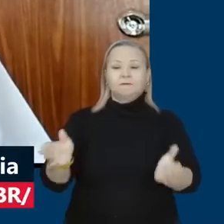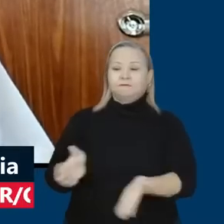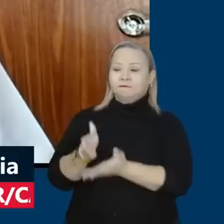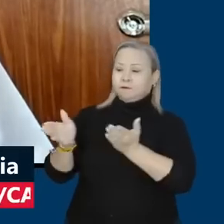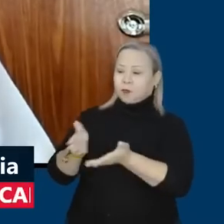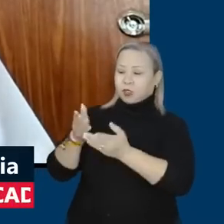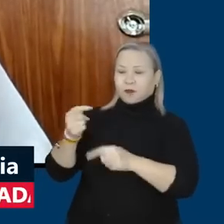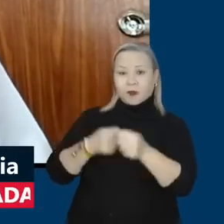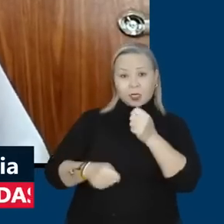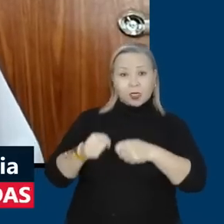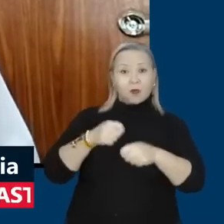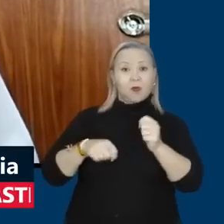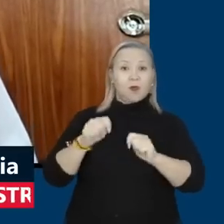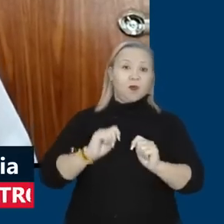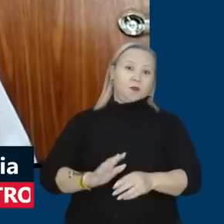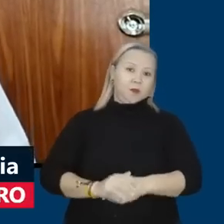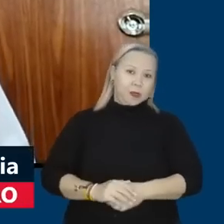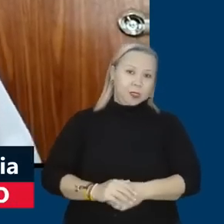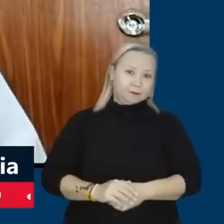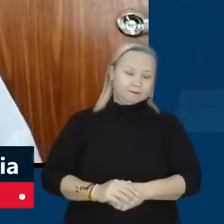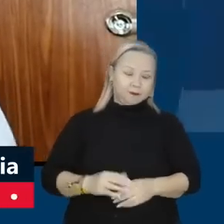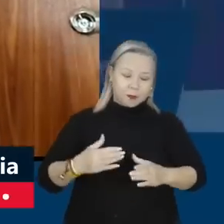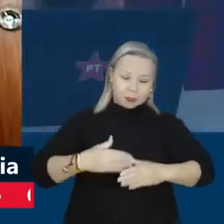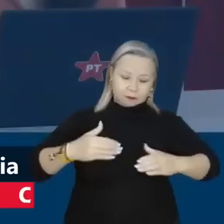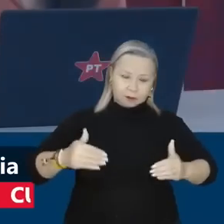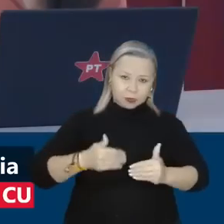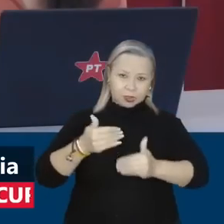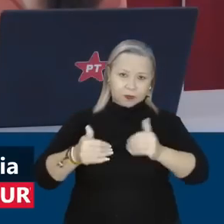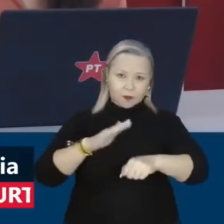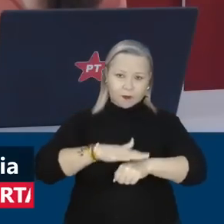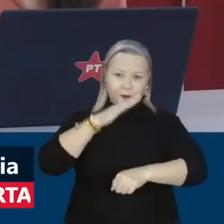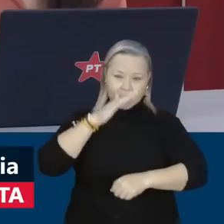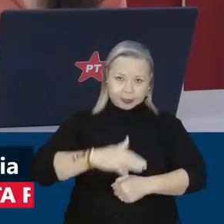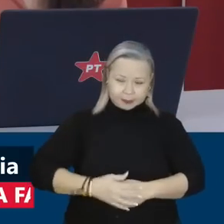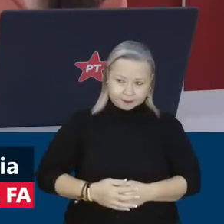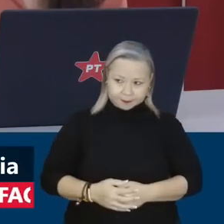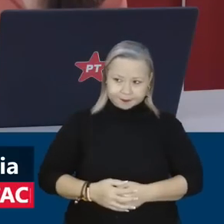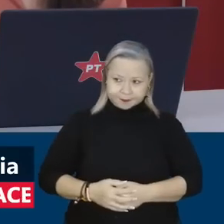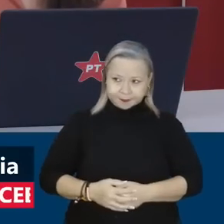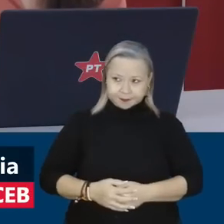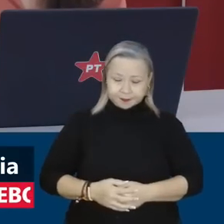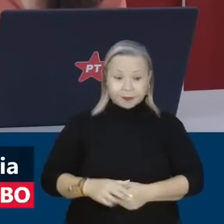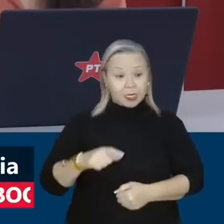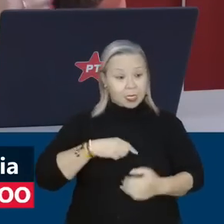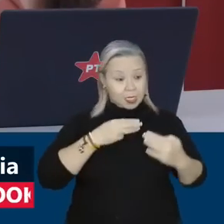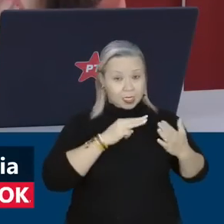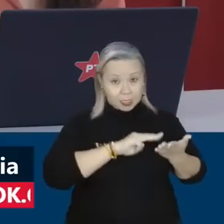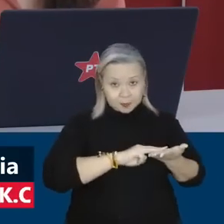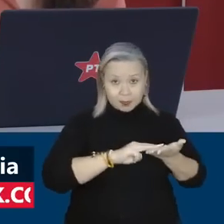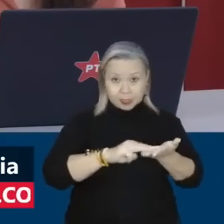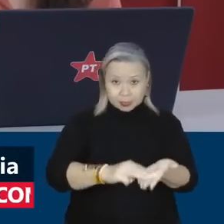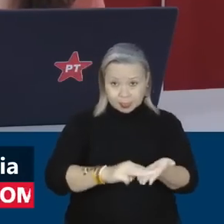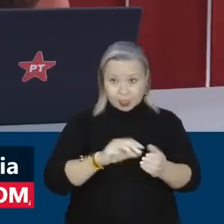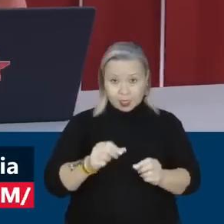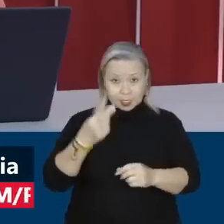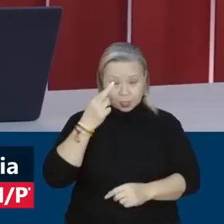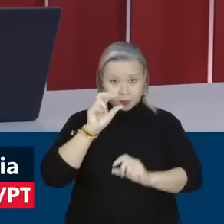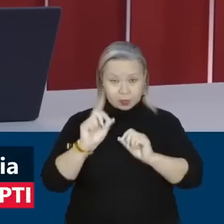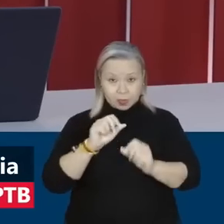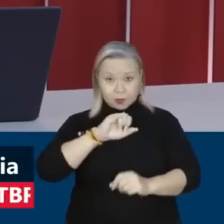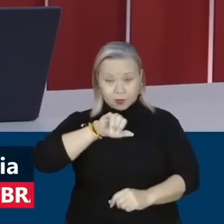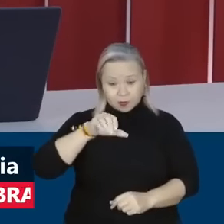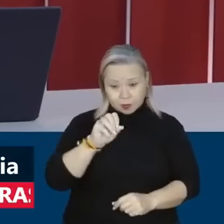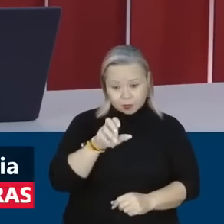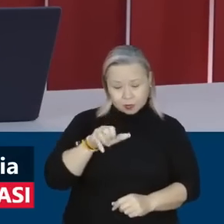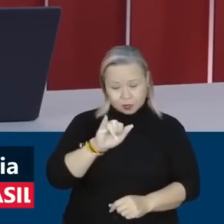a economia, fazendo com que ela cresça cada vez mais. Com certeza, tem as mensagens aqui para o senhor, a Jos Negreiros, Zênio Verri, um